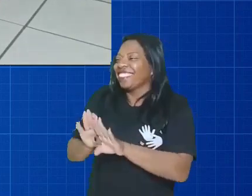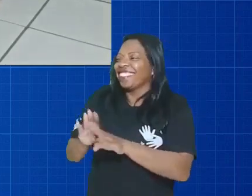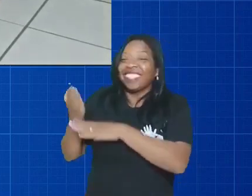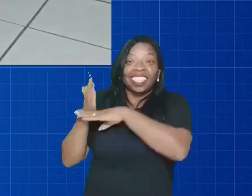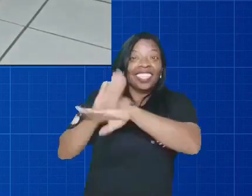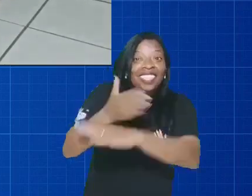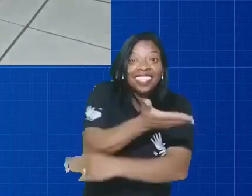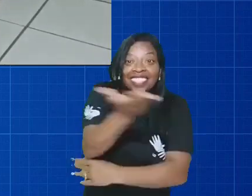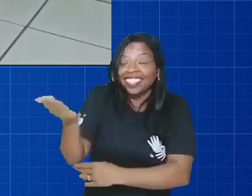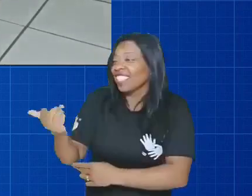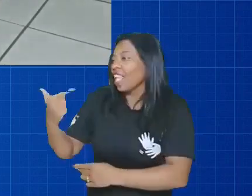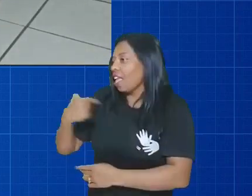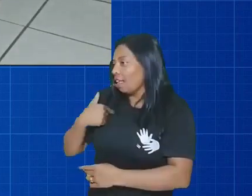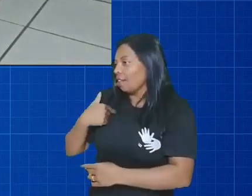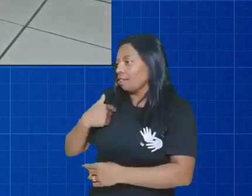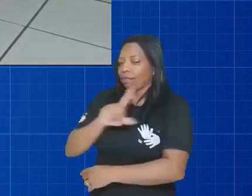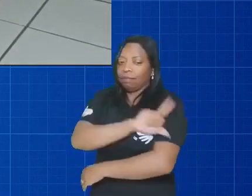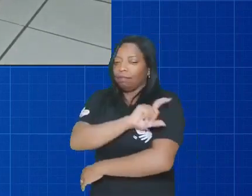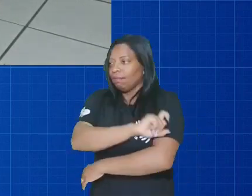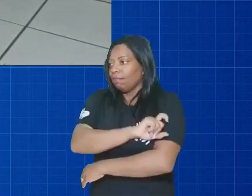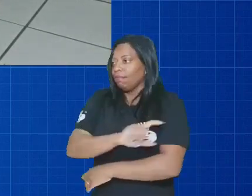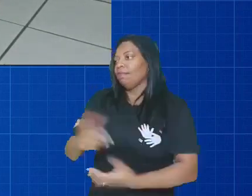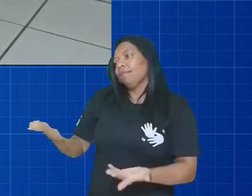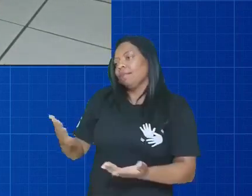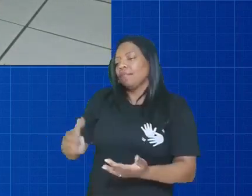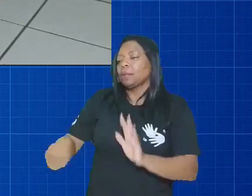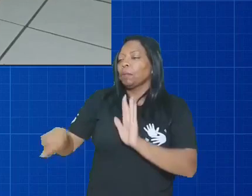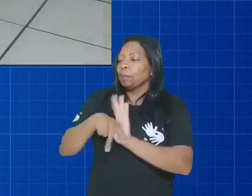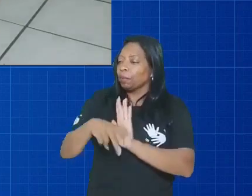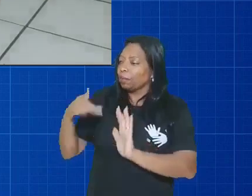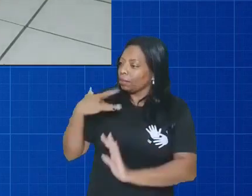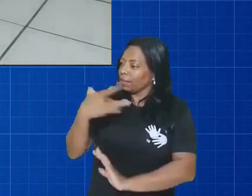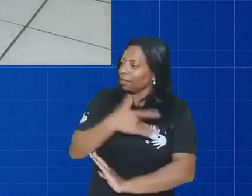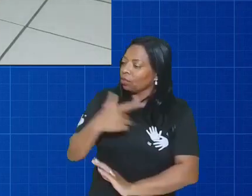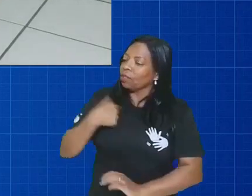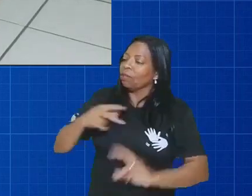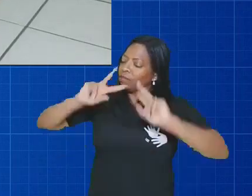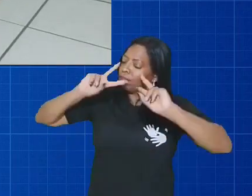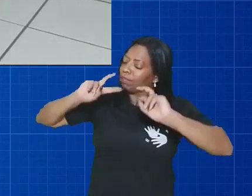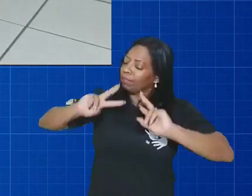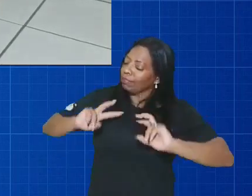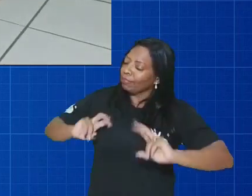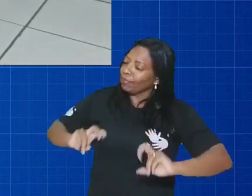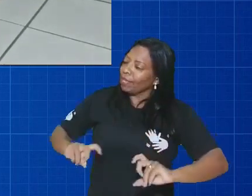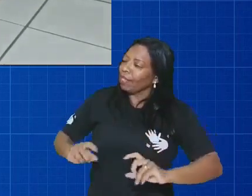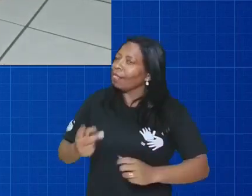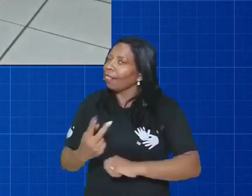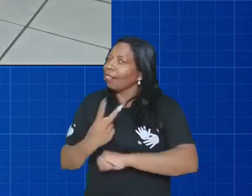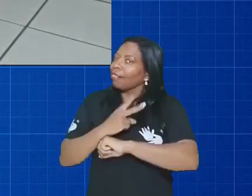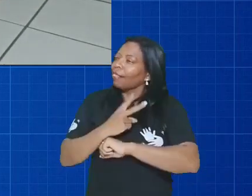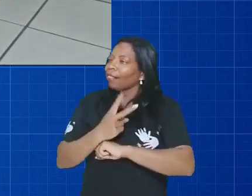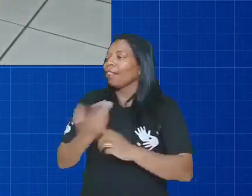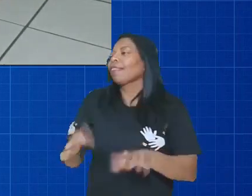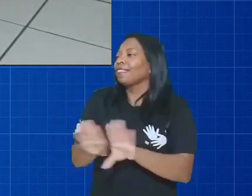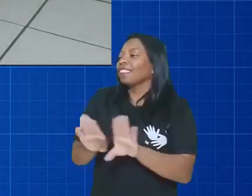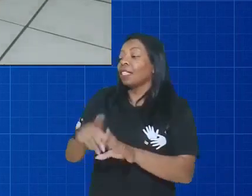área da saúde, tive a oportunidade de revisitar a minha vida, inclusive, né? E o quanto isso é importante a gente rever. Eu tenho um filho de